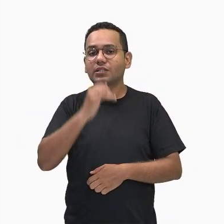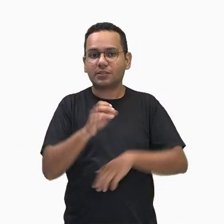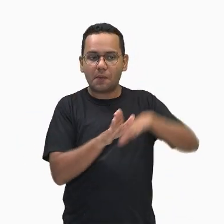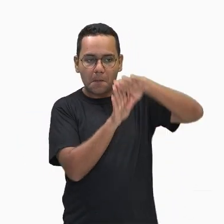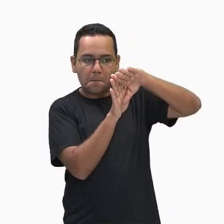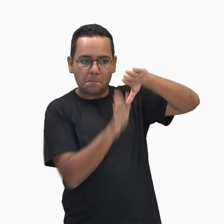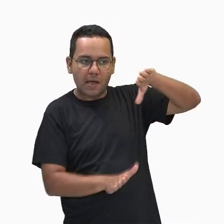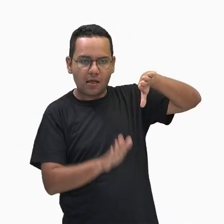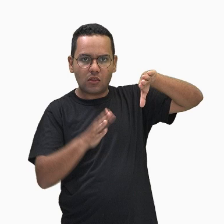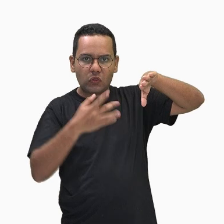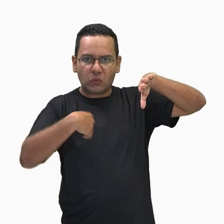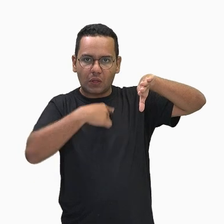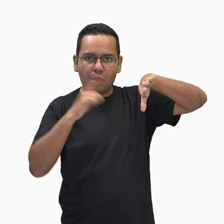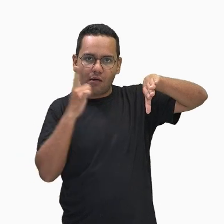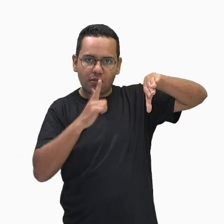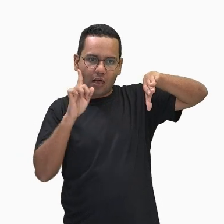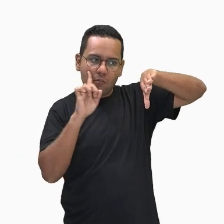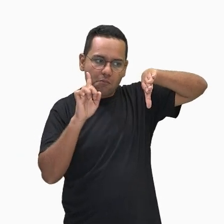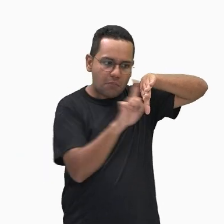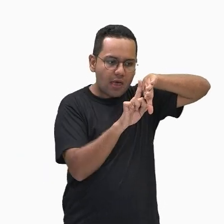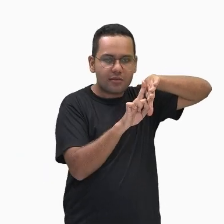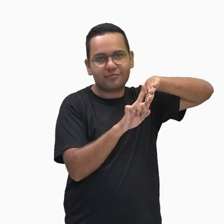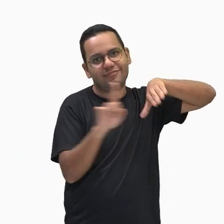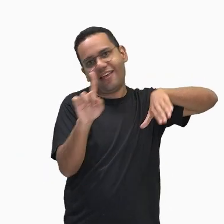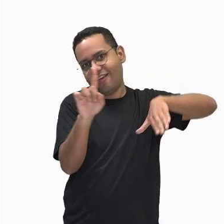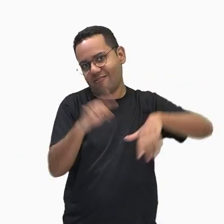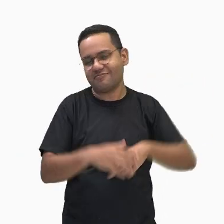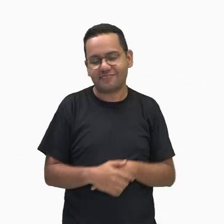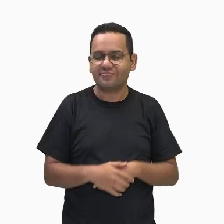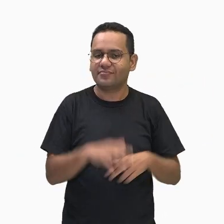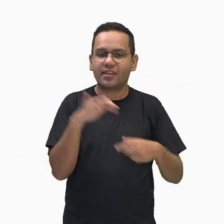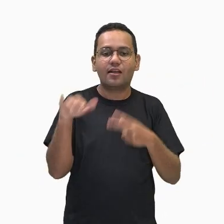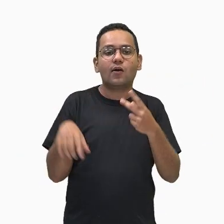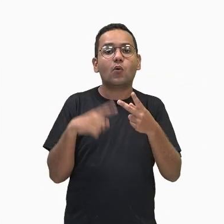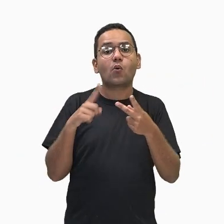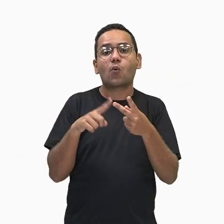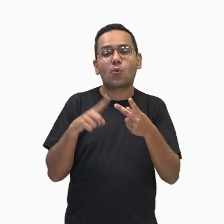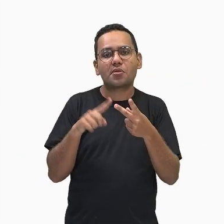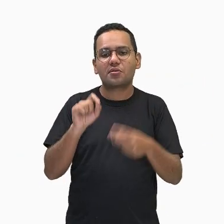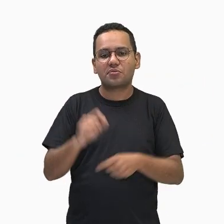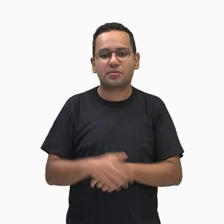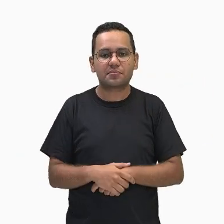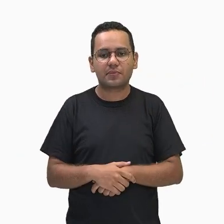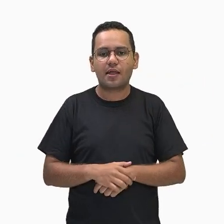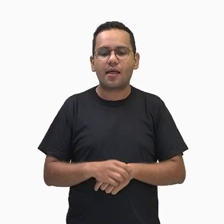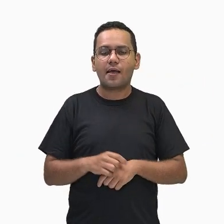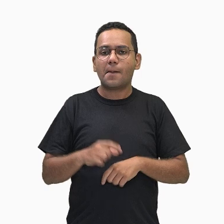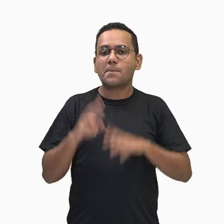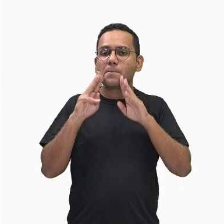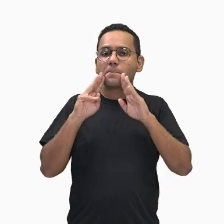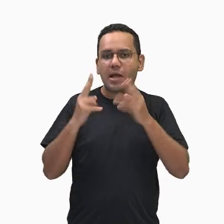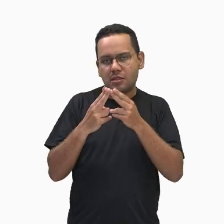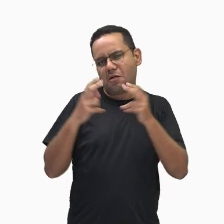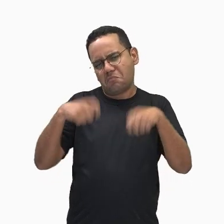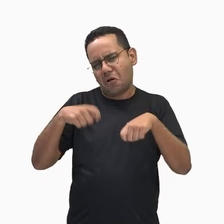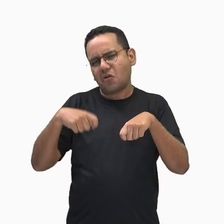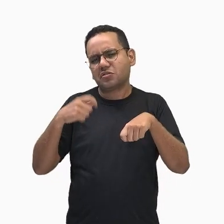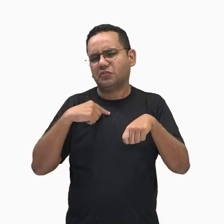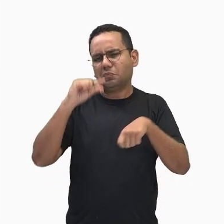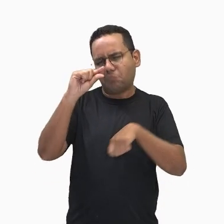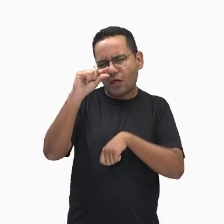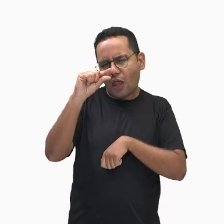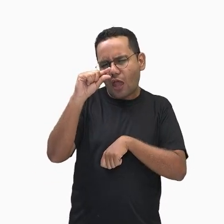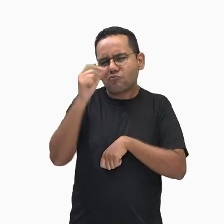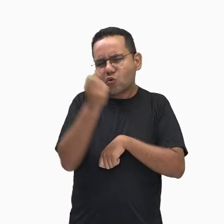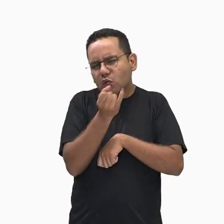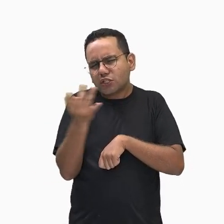exemplo. Divisibilidade. A matéria pode ser dividida em partes menores, tá? Por exemplo, um pedaço de papel